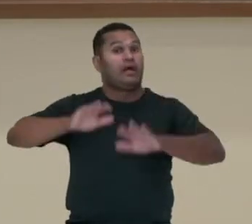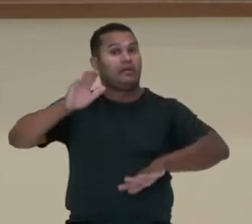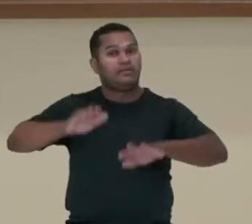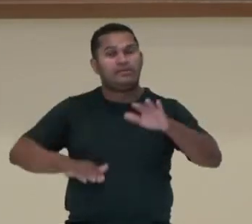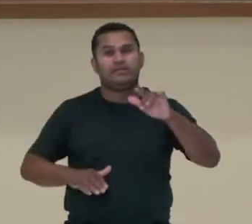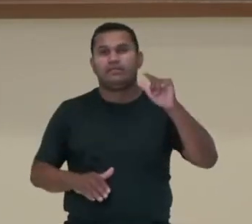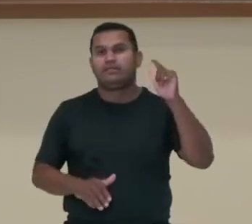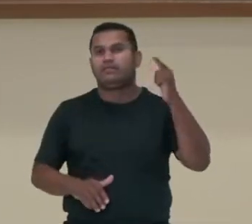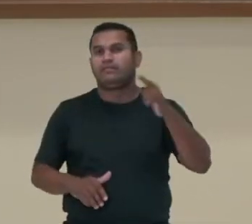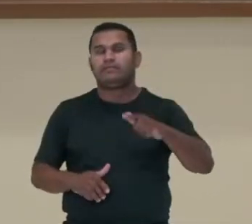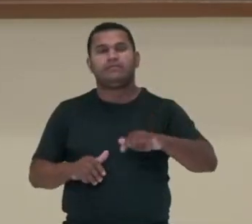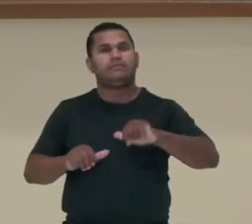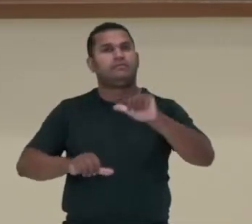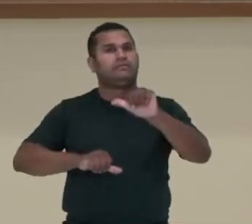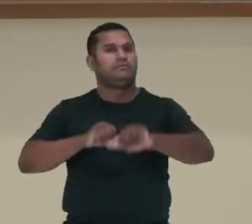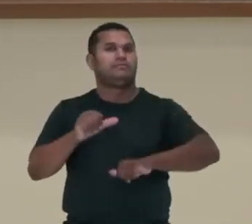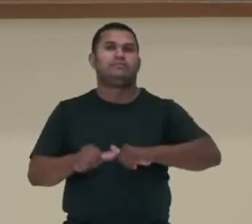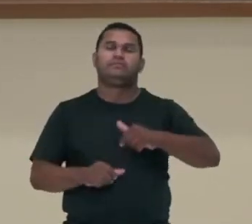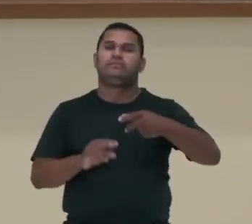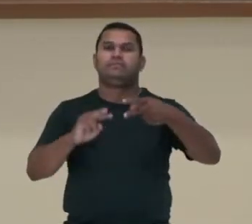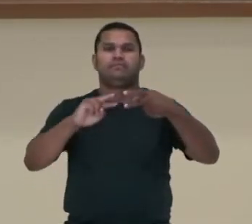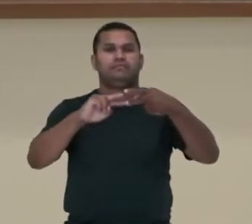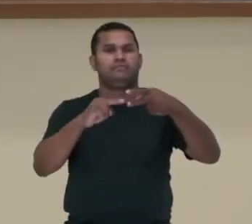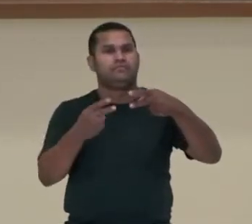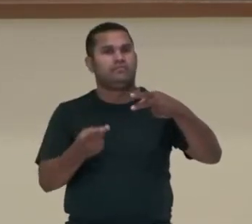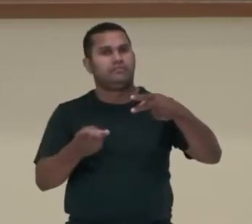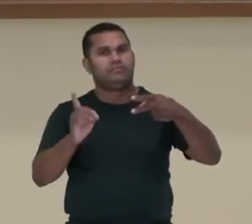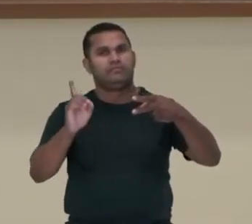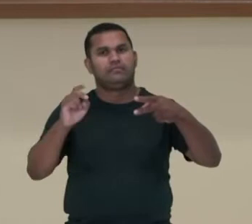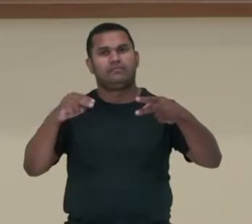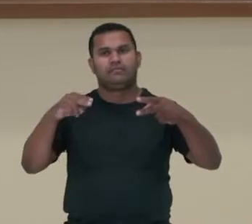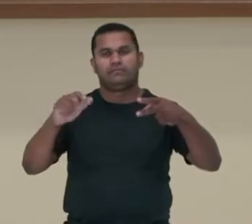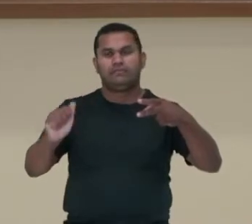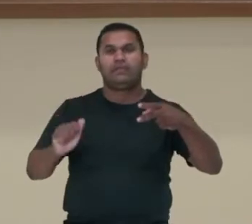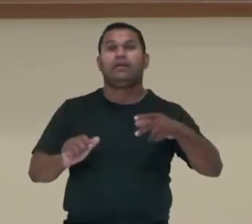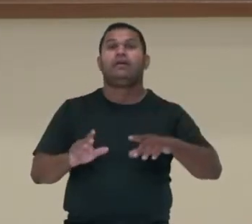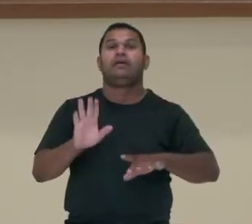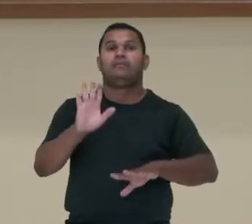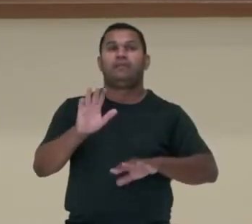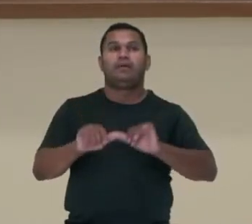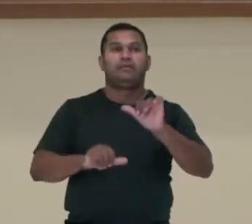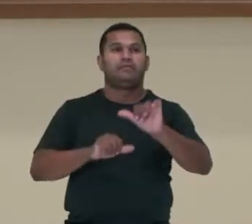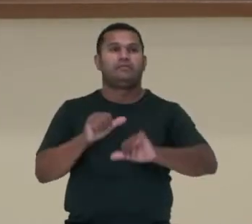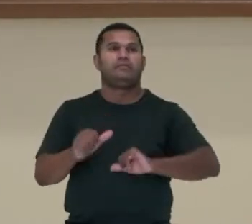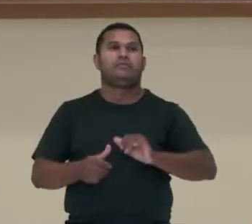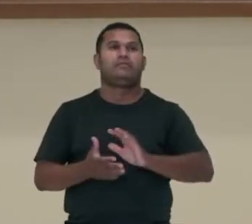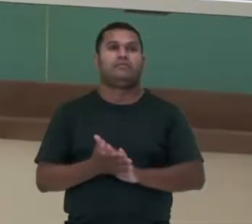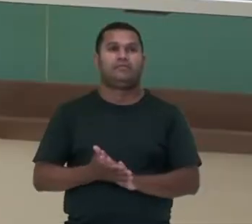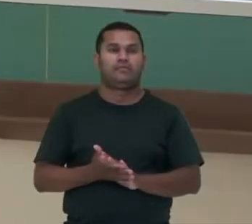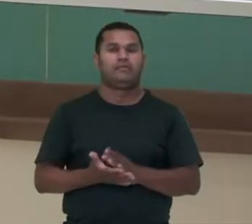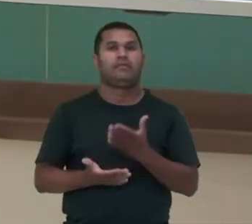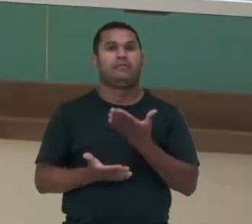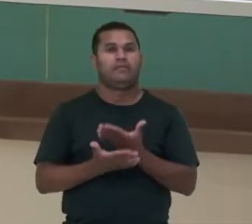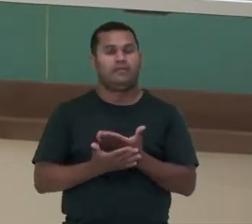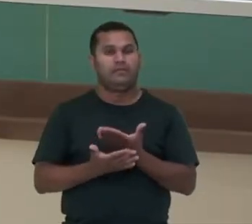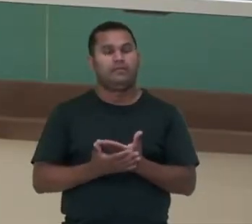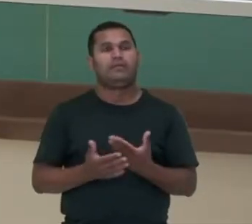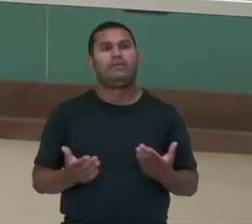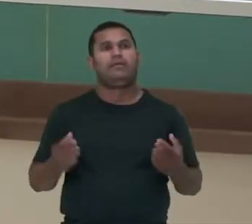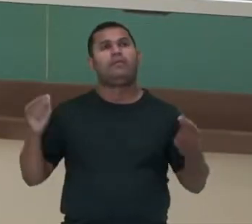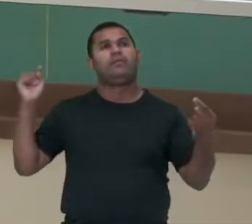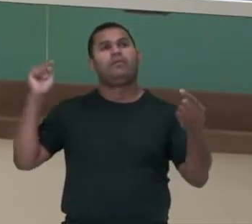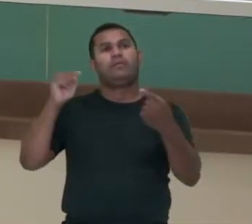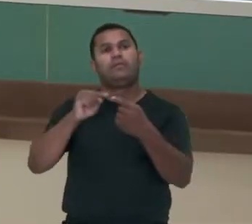modificações, mutações severas, mas fatores que acabam trazendo essa influência ali durante a síntese e,